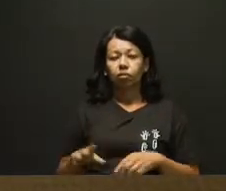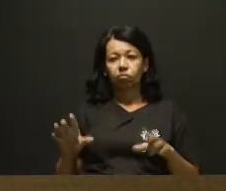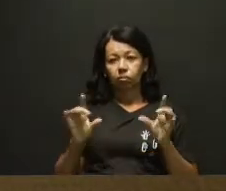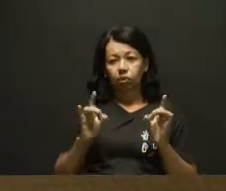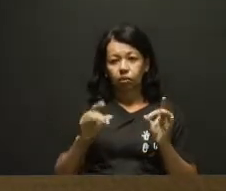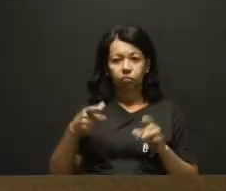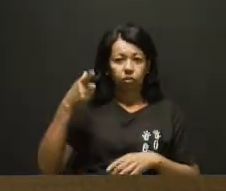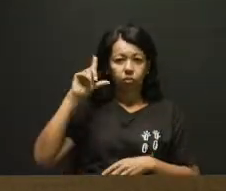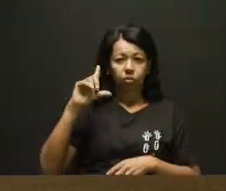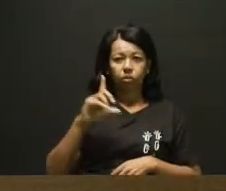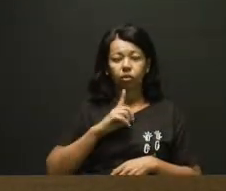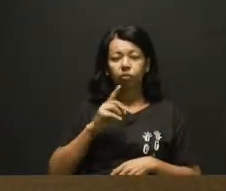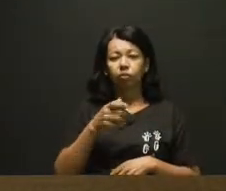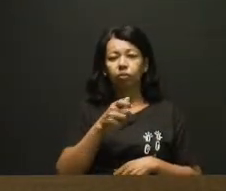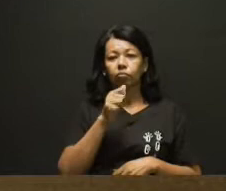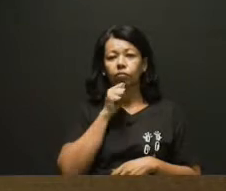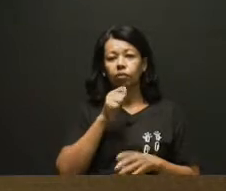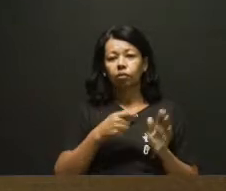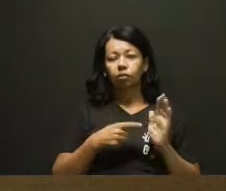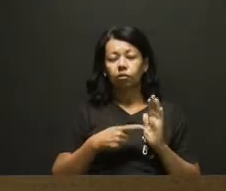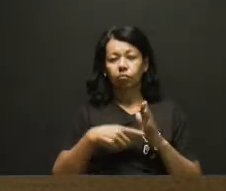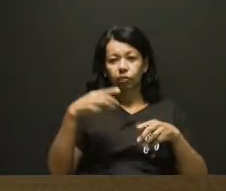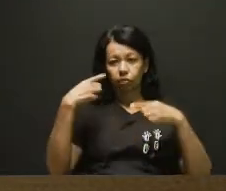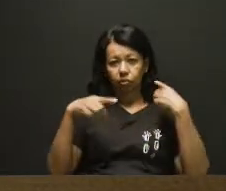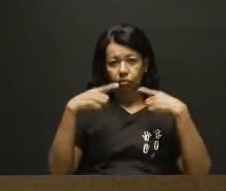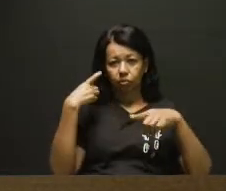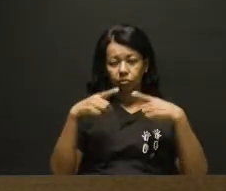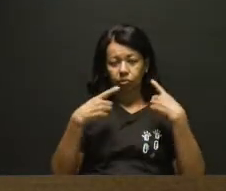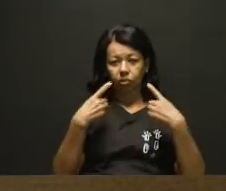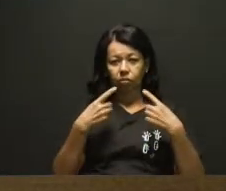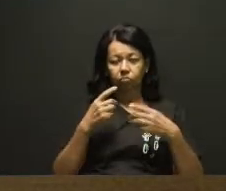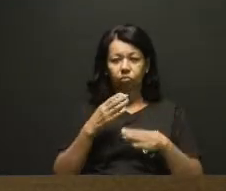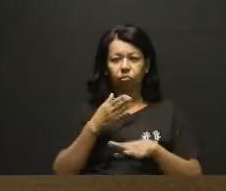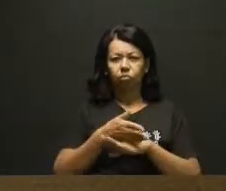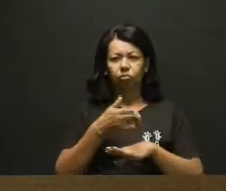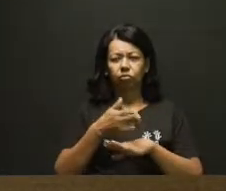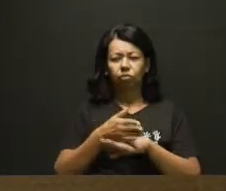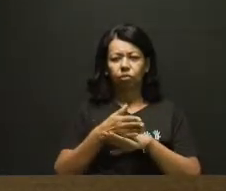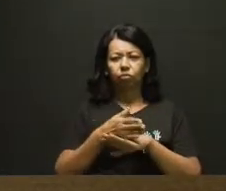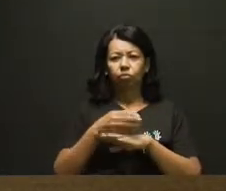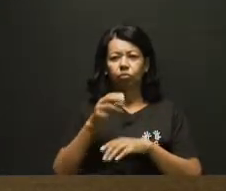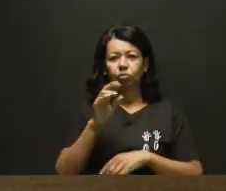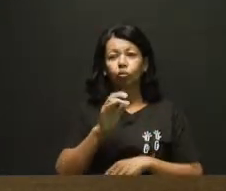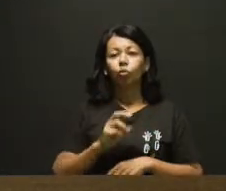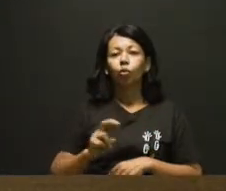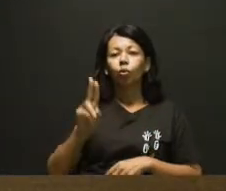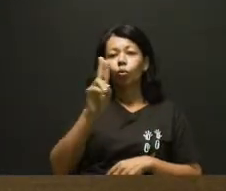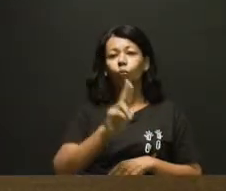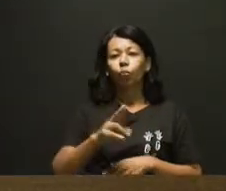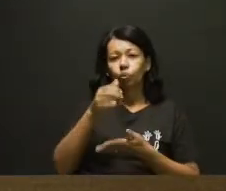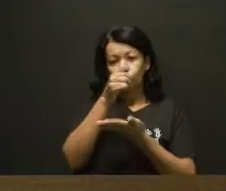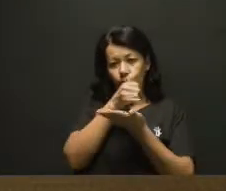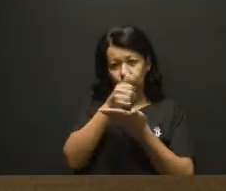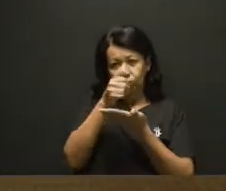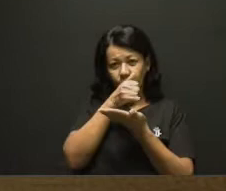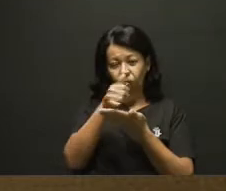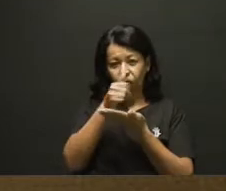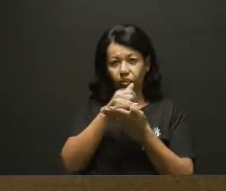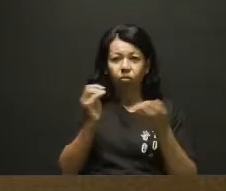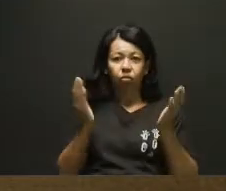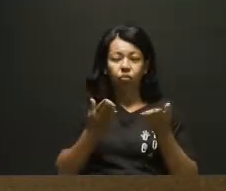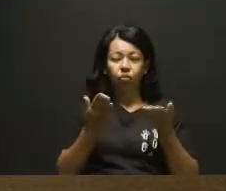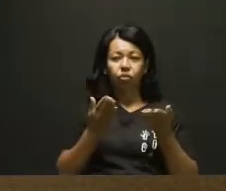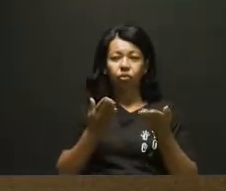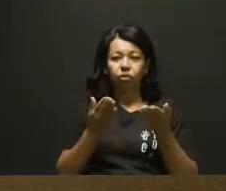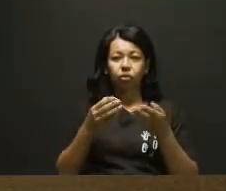ontem por exemplo é a dependência de drogas hoje estamos discutindo a questão da da